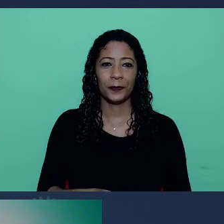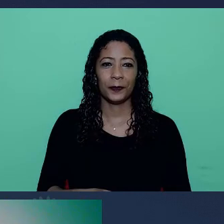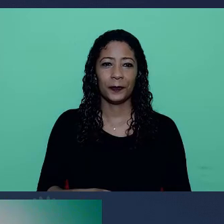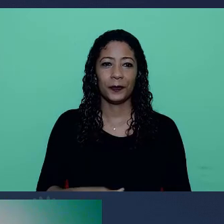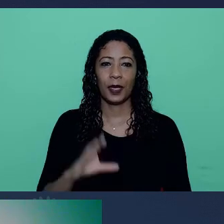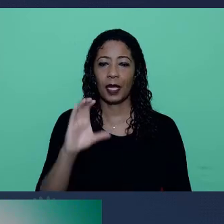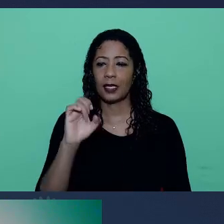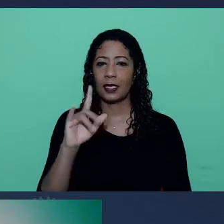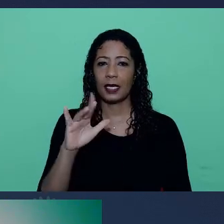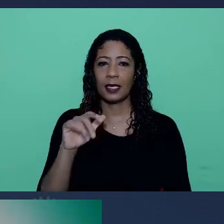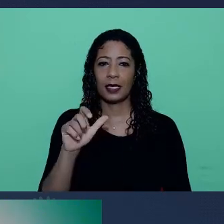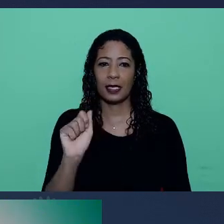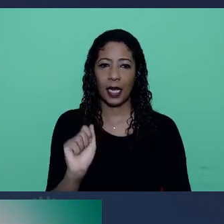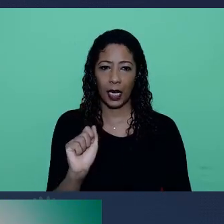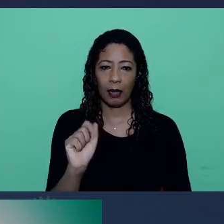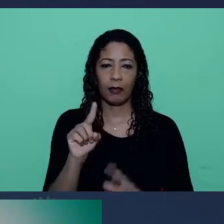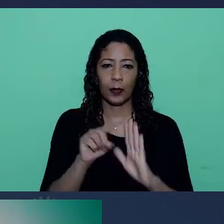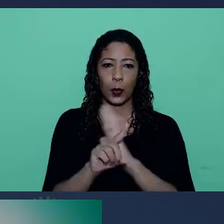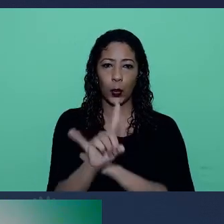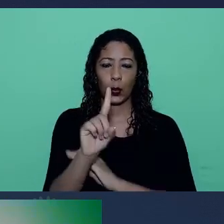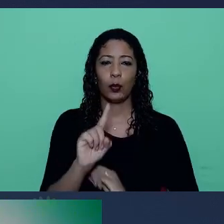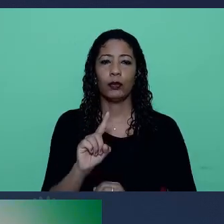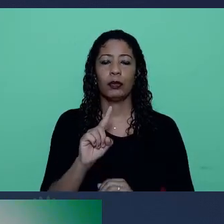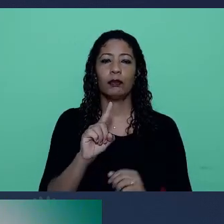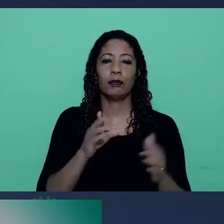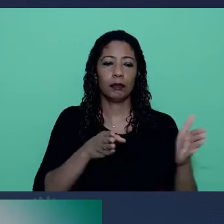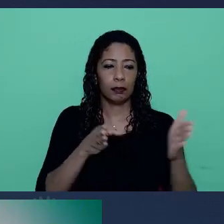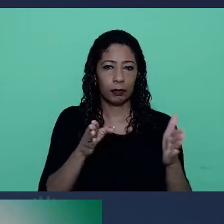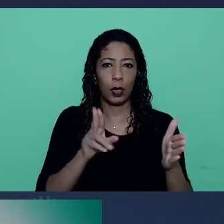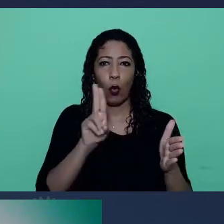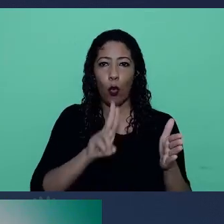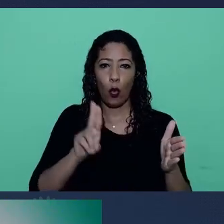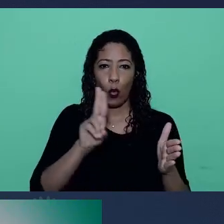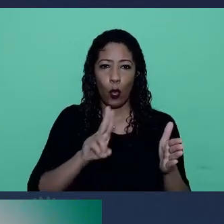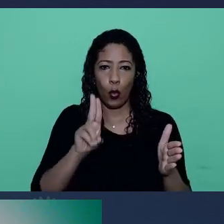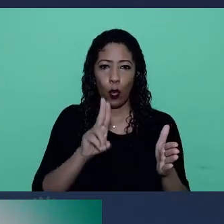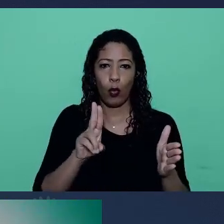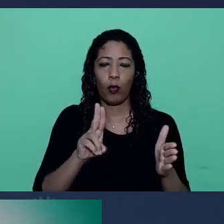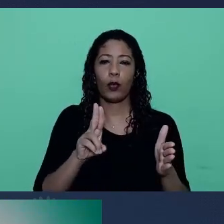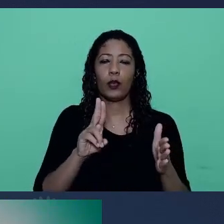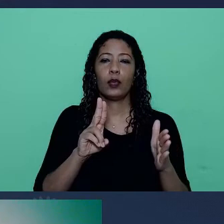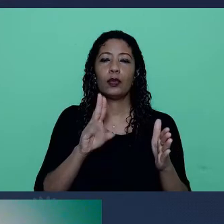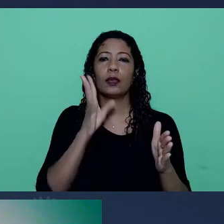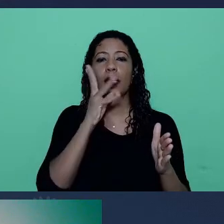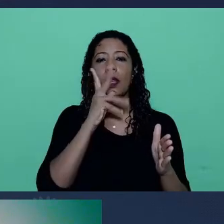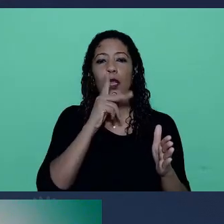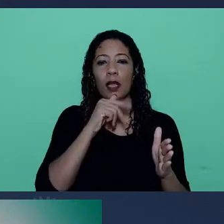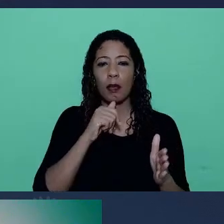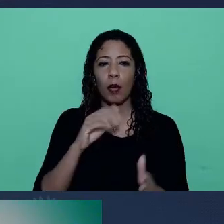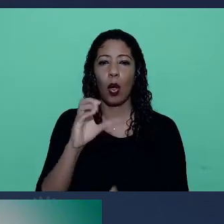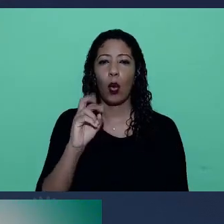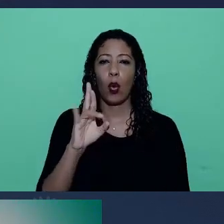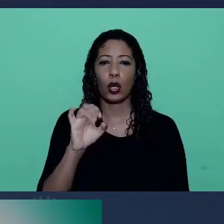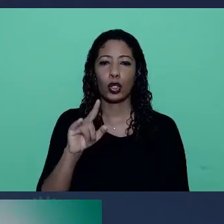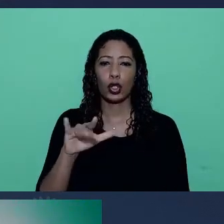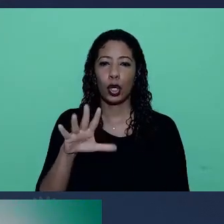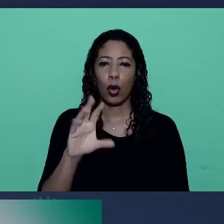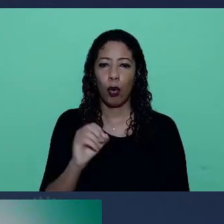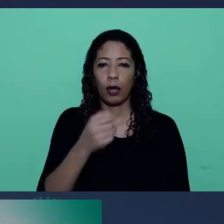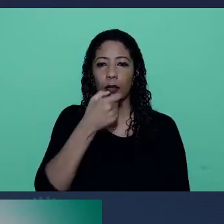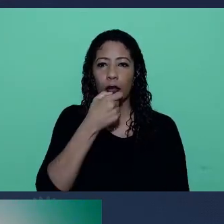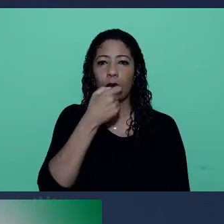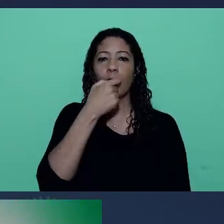Cecília Marilaine. O uso prolongado de corticoides inalatórios tem algum impacto negativo ao usuário?